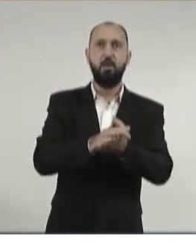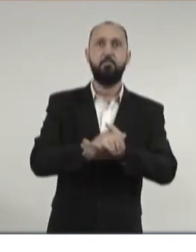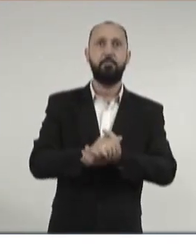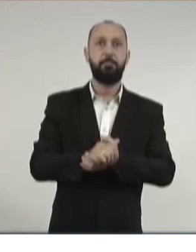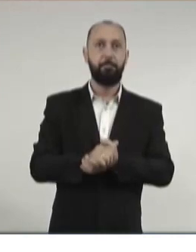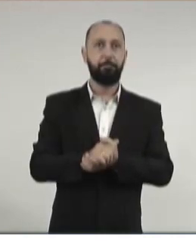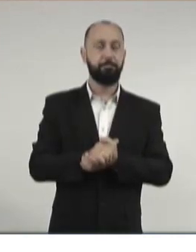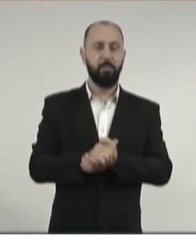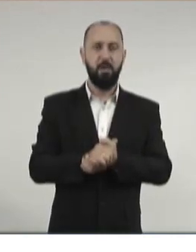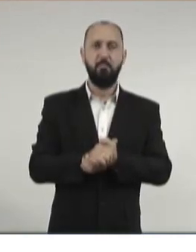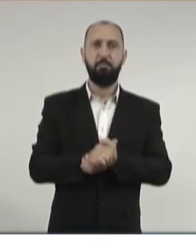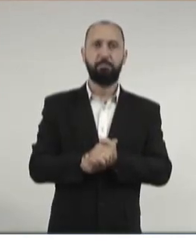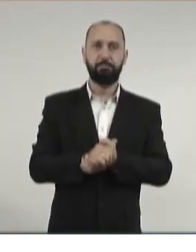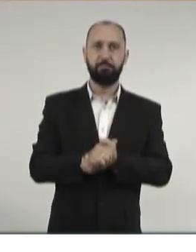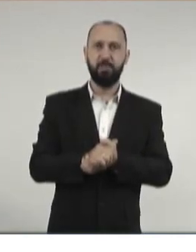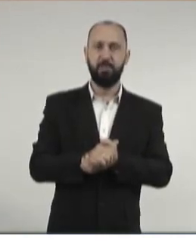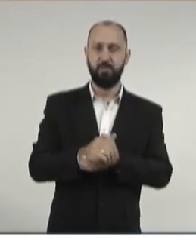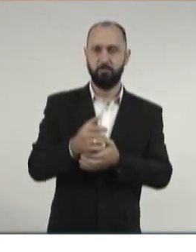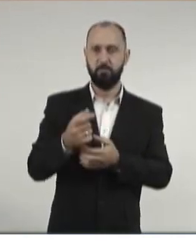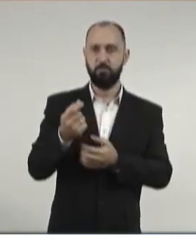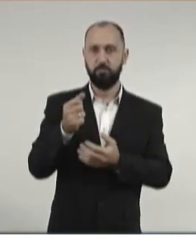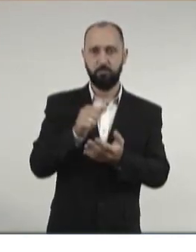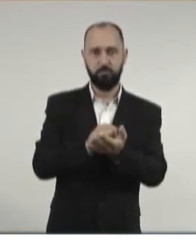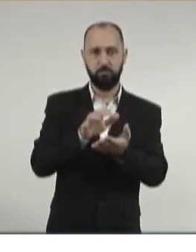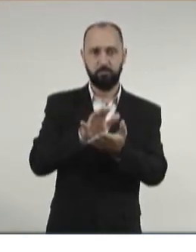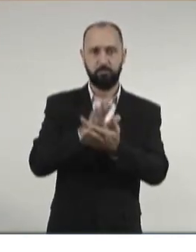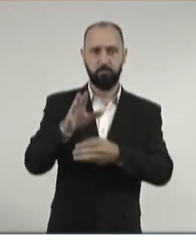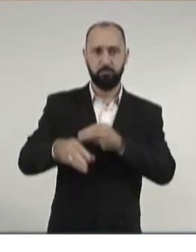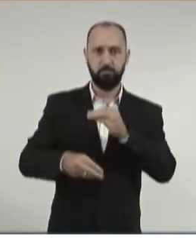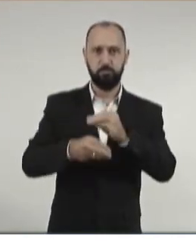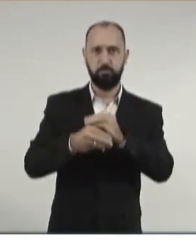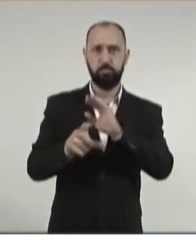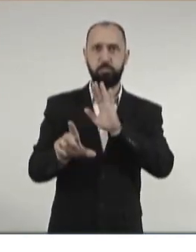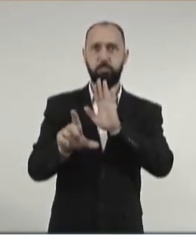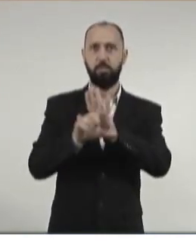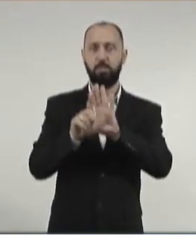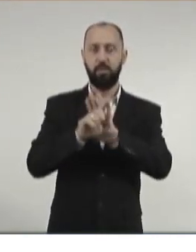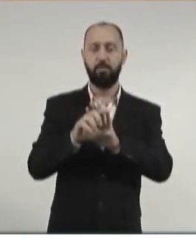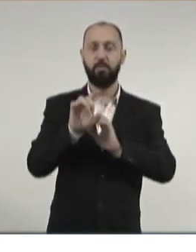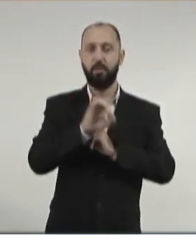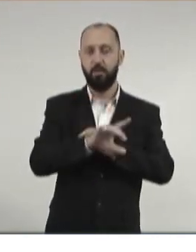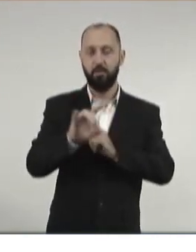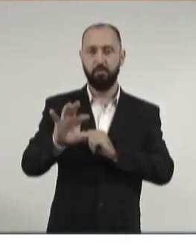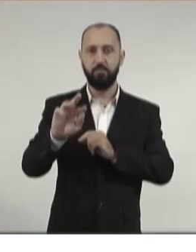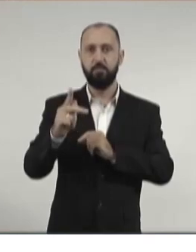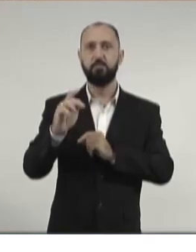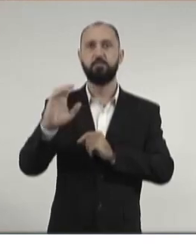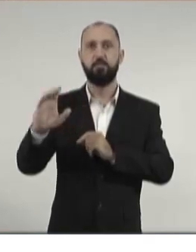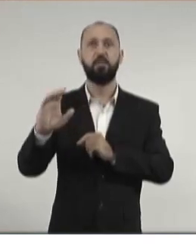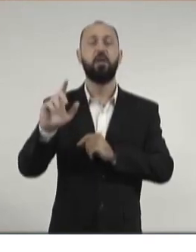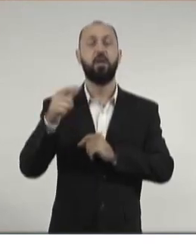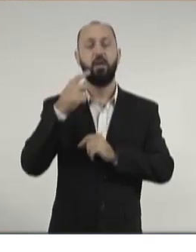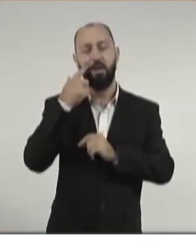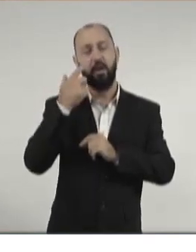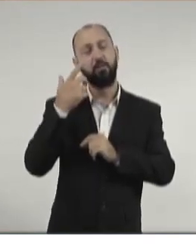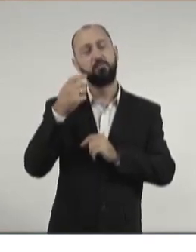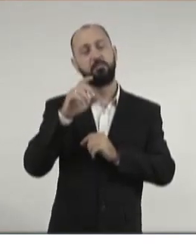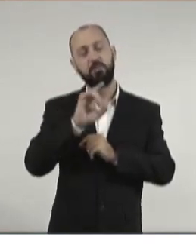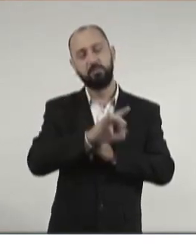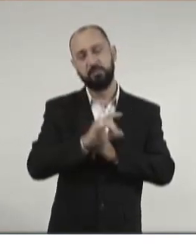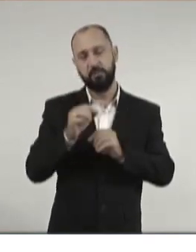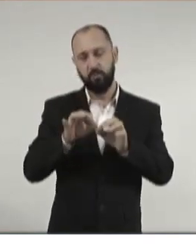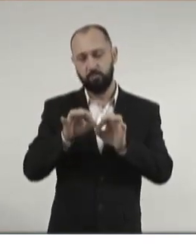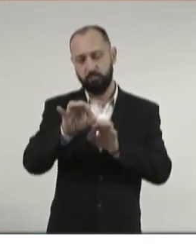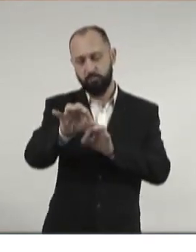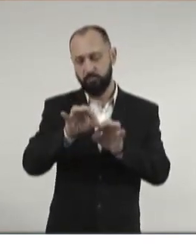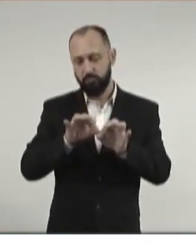né, ela é um valor já atribuído na legislação, é por hectare, pela característica da infração, e por hectare